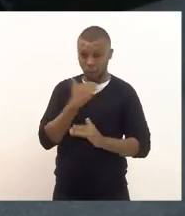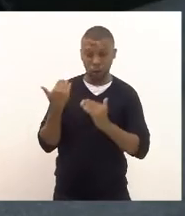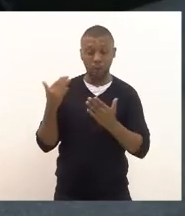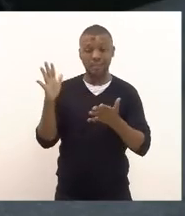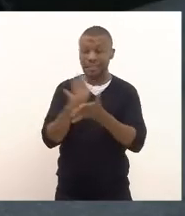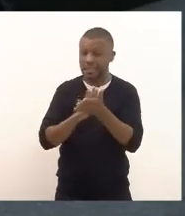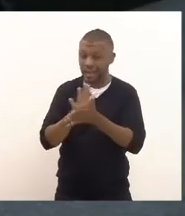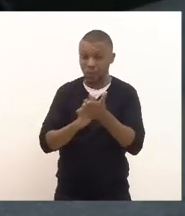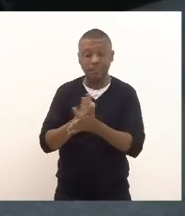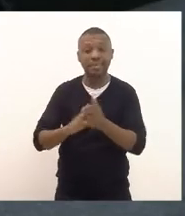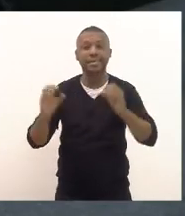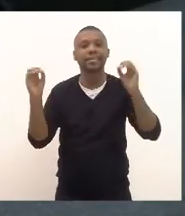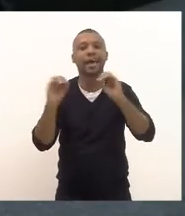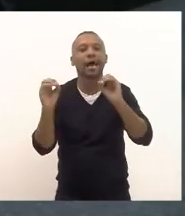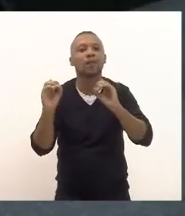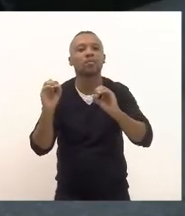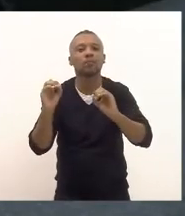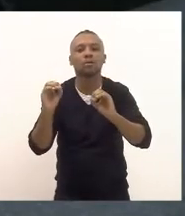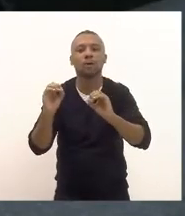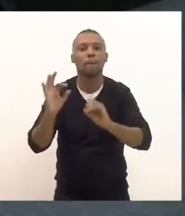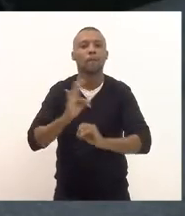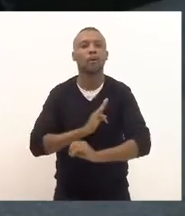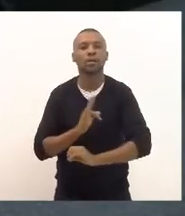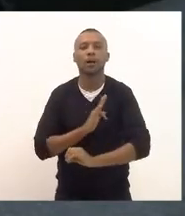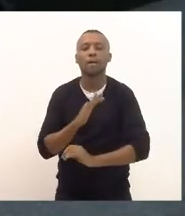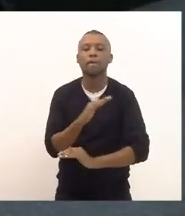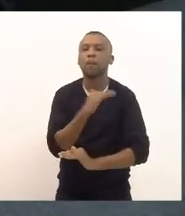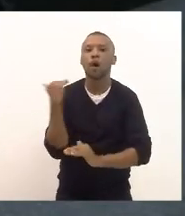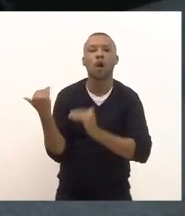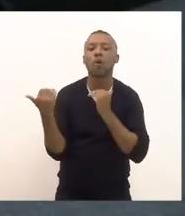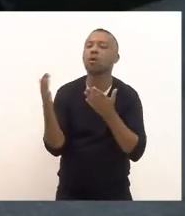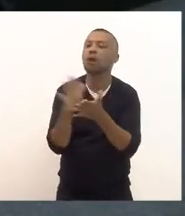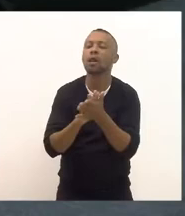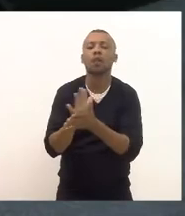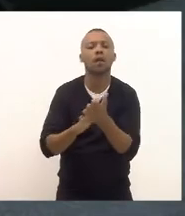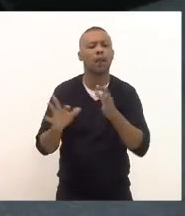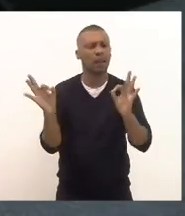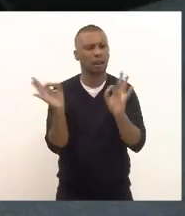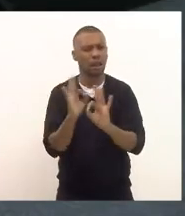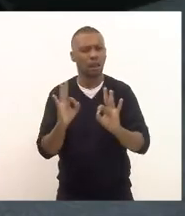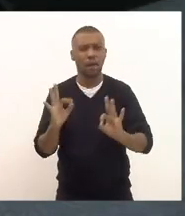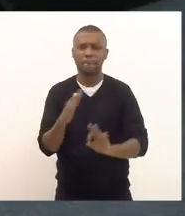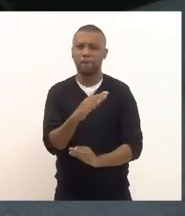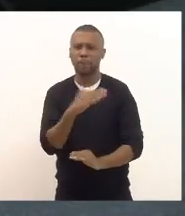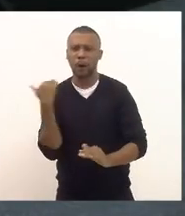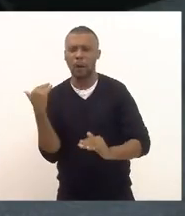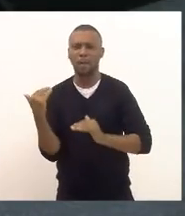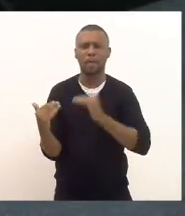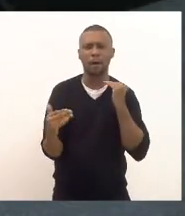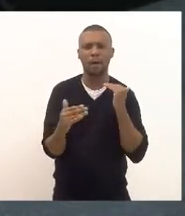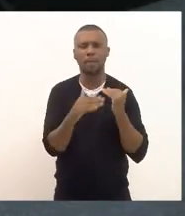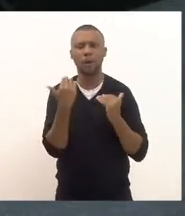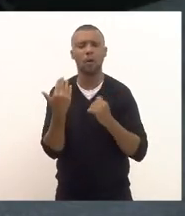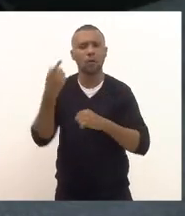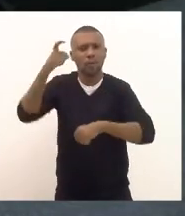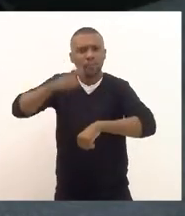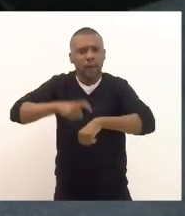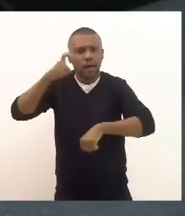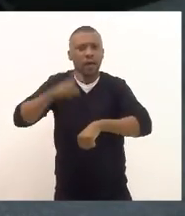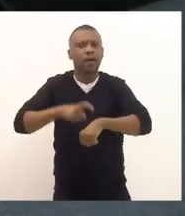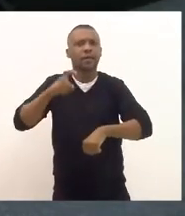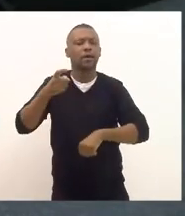Deputado waldeck deputada Martha Rocha nenhum nenhum policial morreu nesta operação